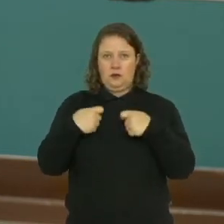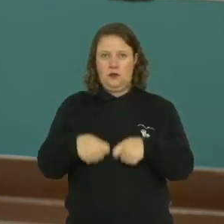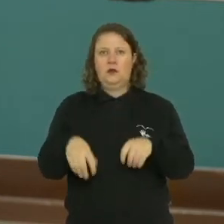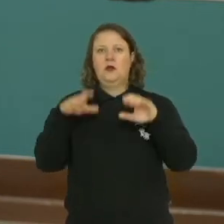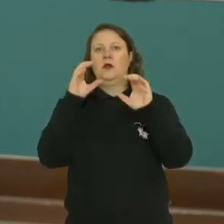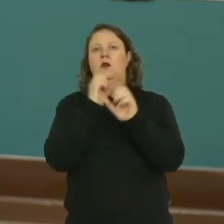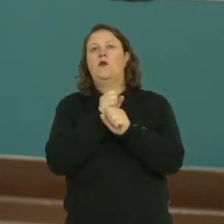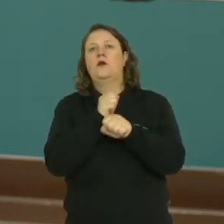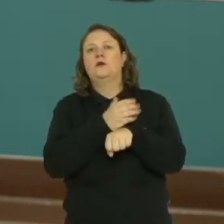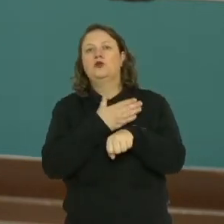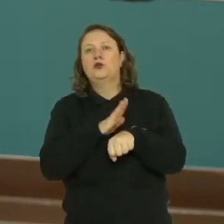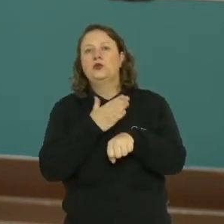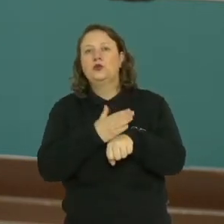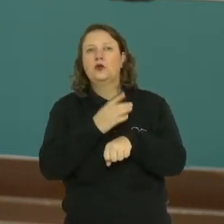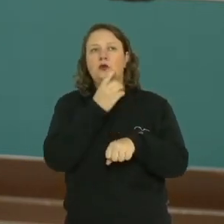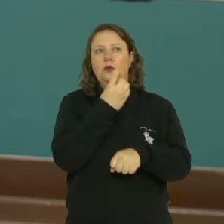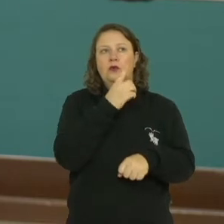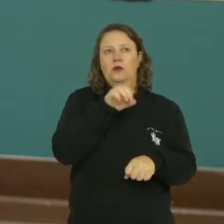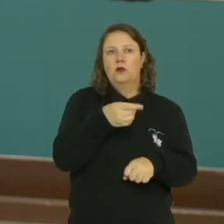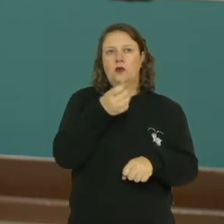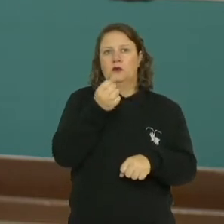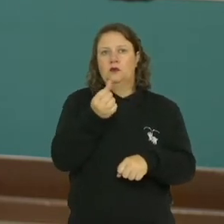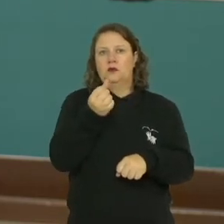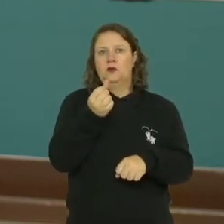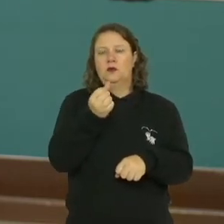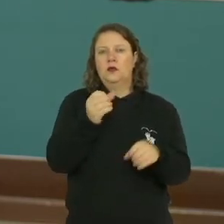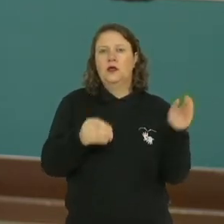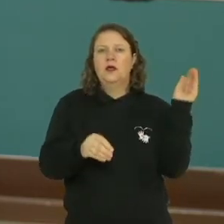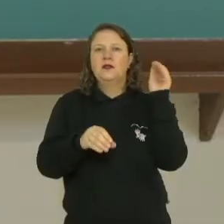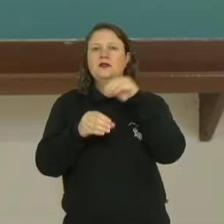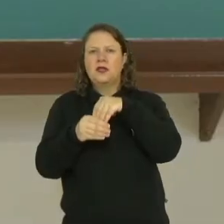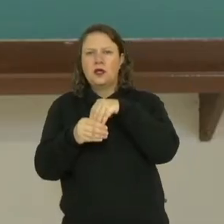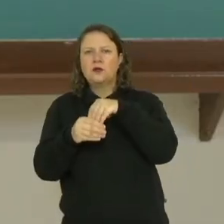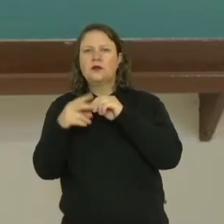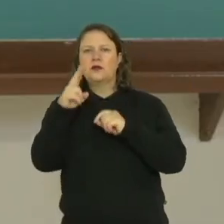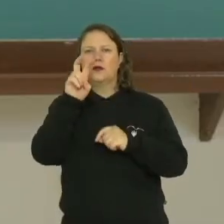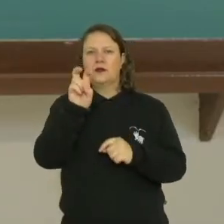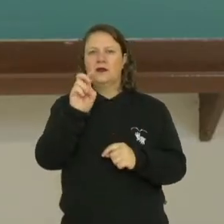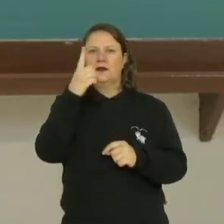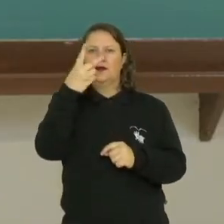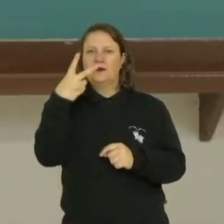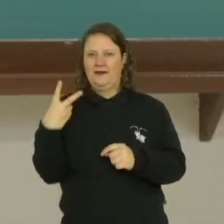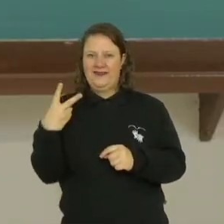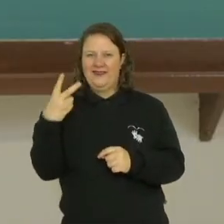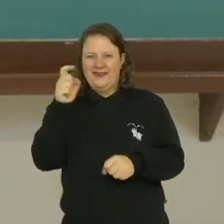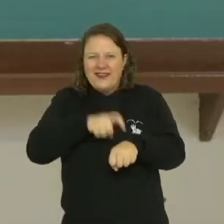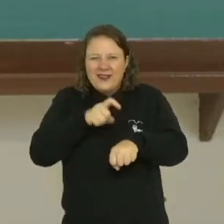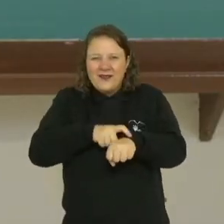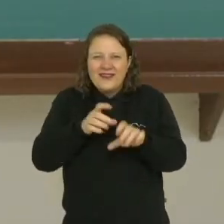quantas vezes 1,6 cabe em 512. Vou dar um tempinho aí para você pensar então.